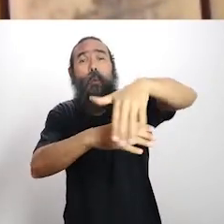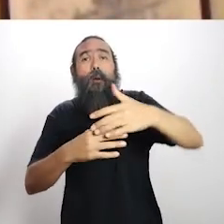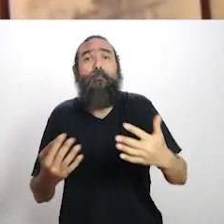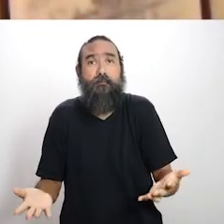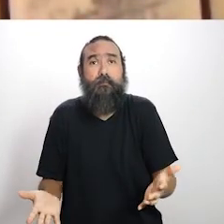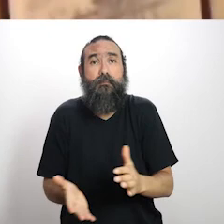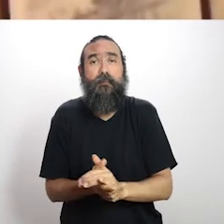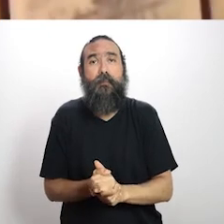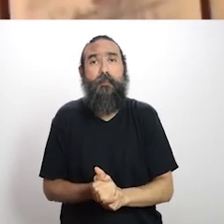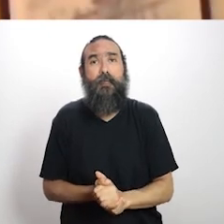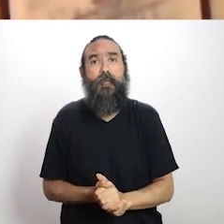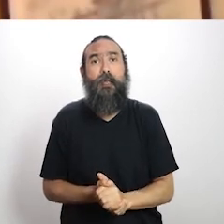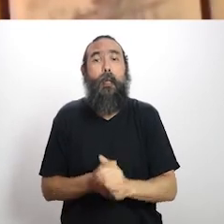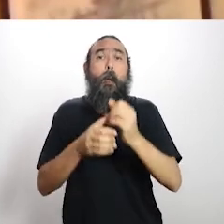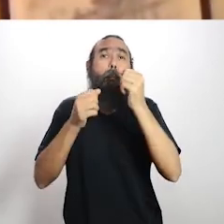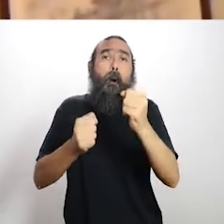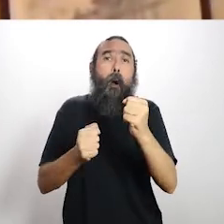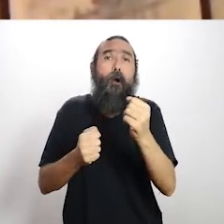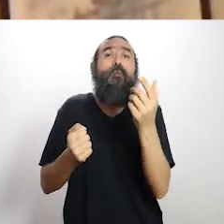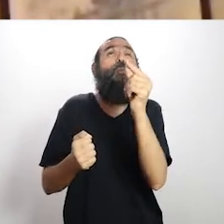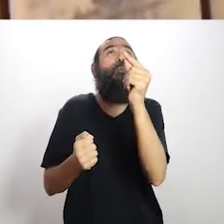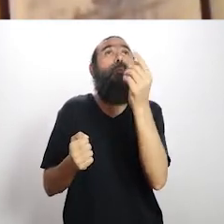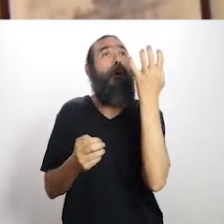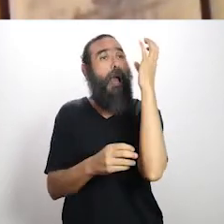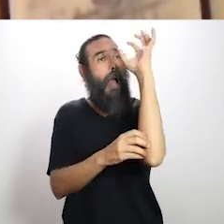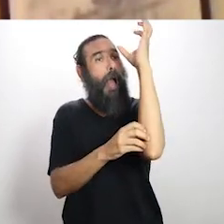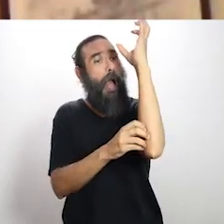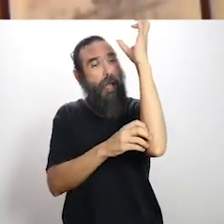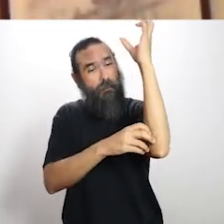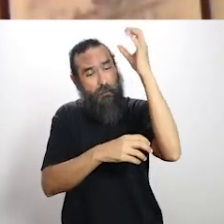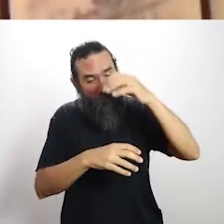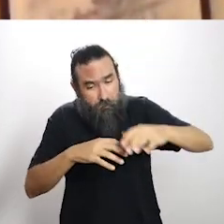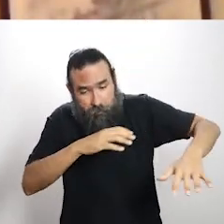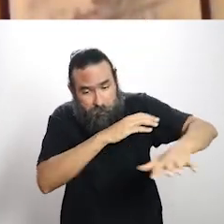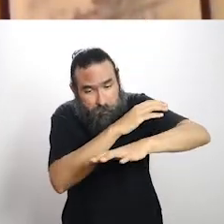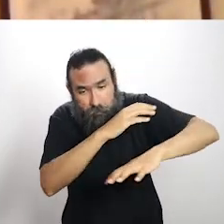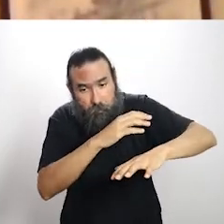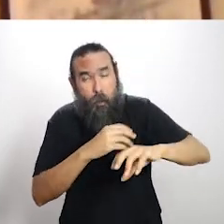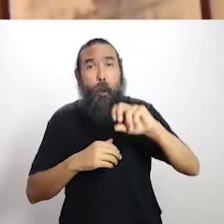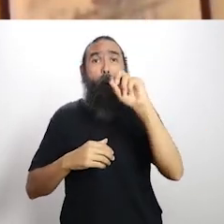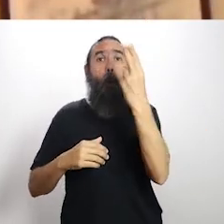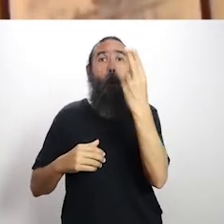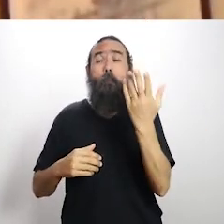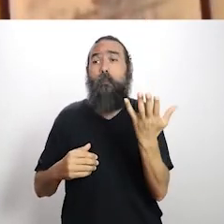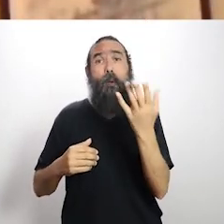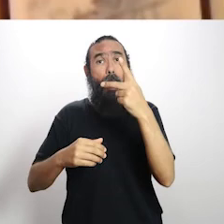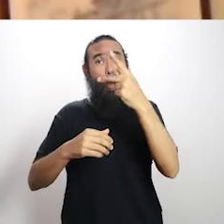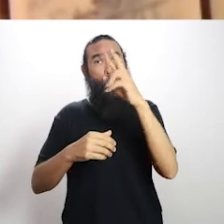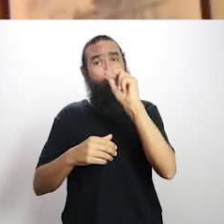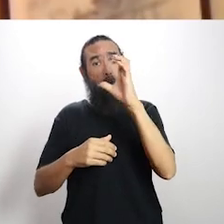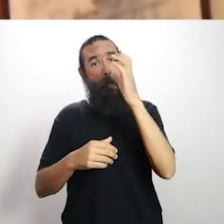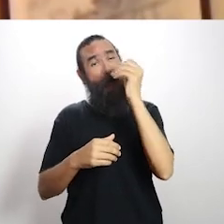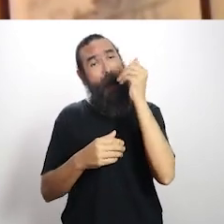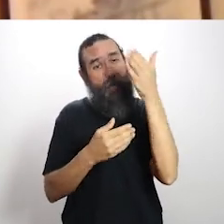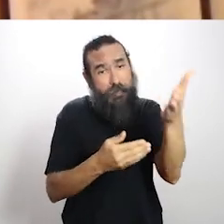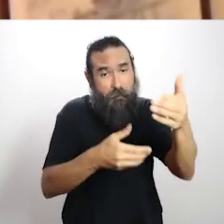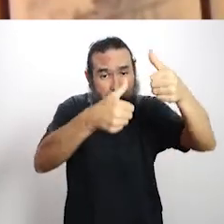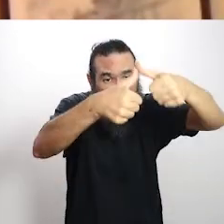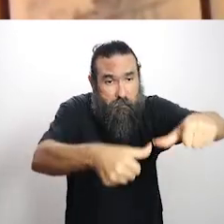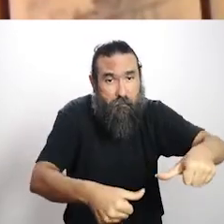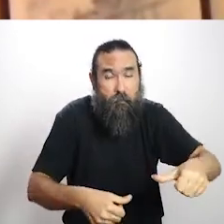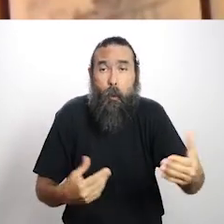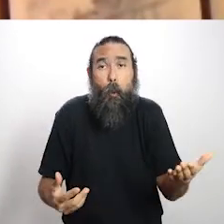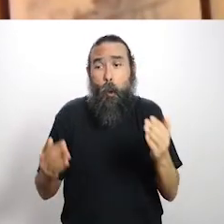ela ela entra tudo isso é muito importante que seja bem definido na regulamentação do